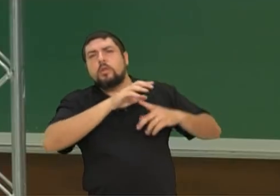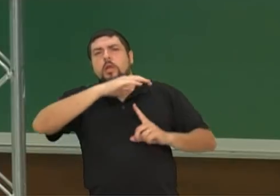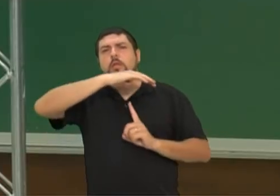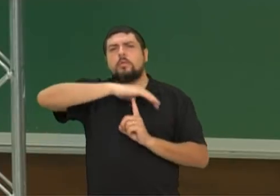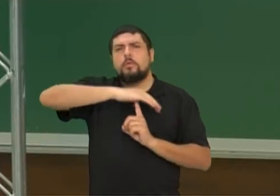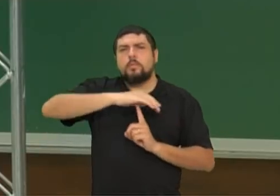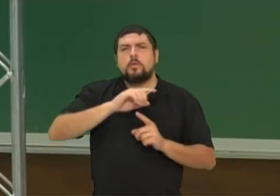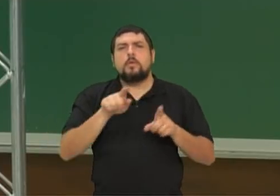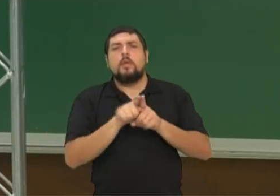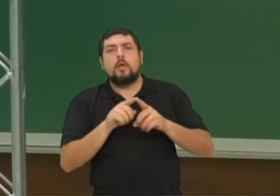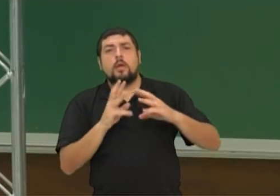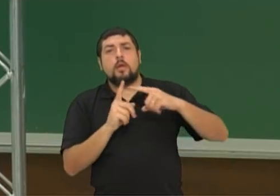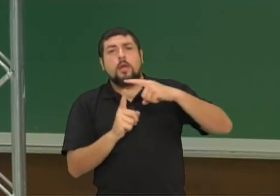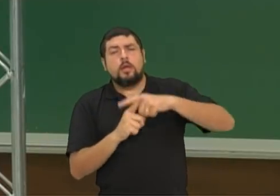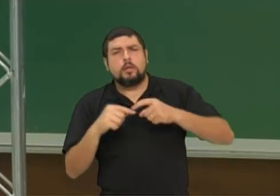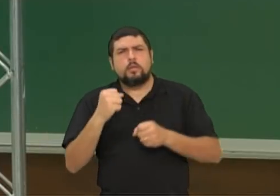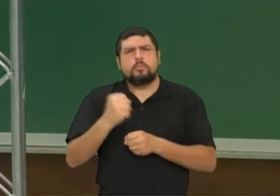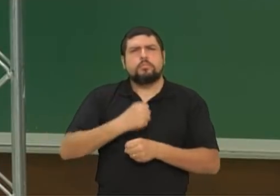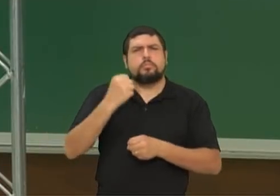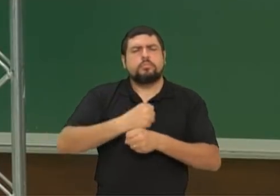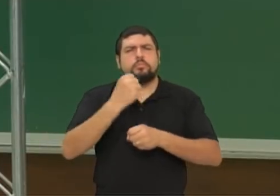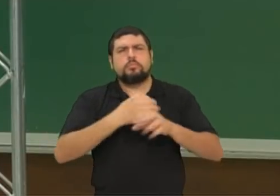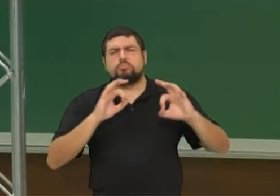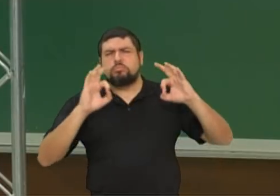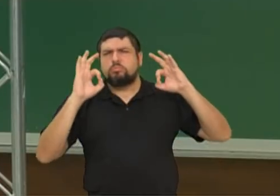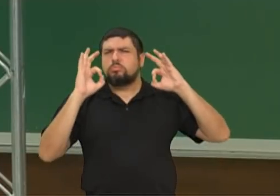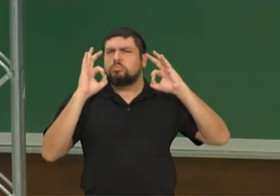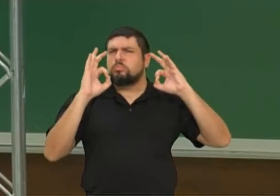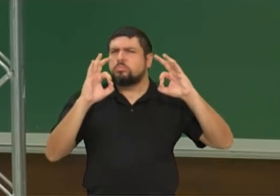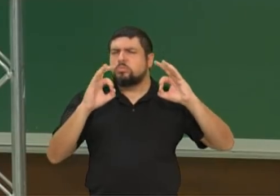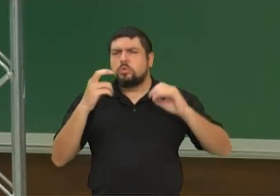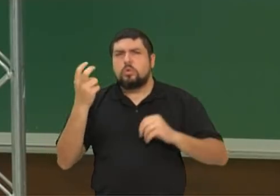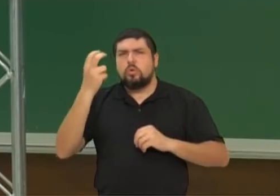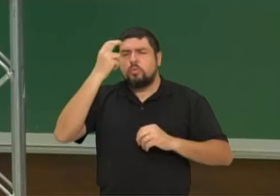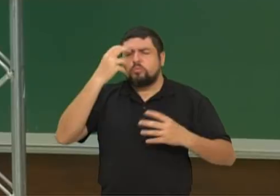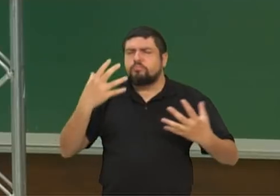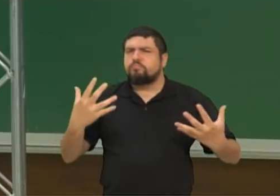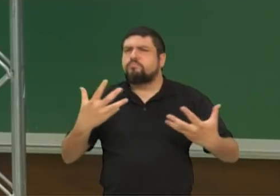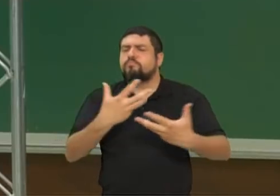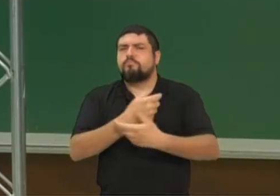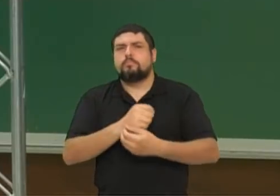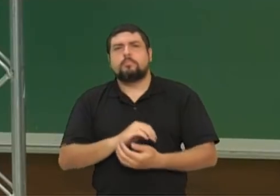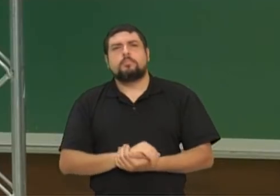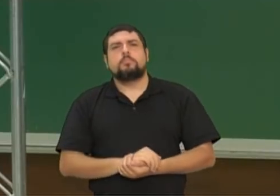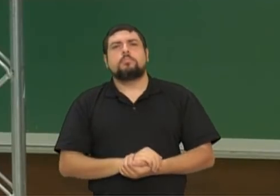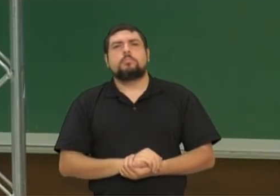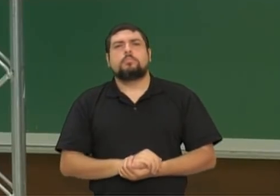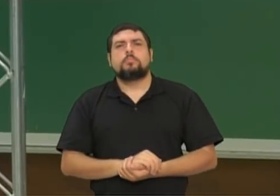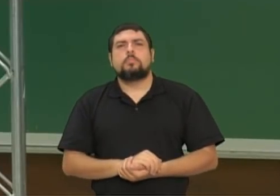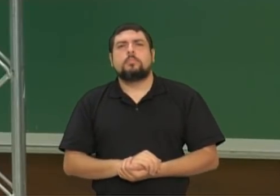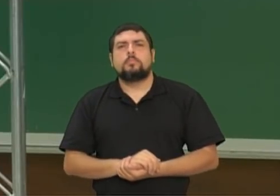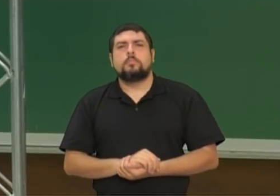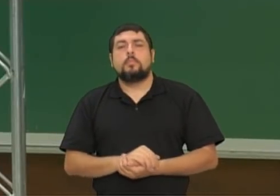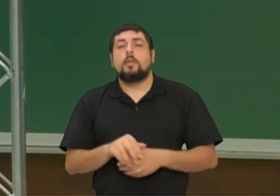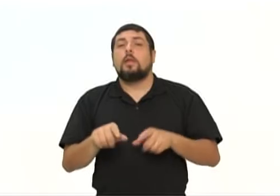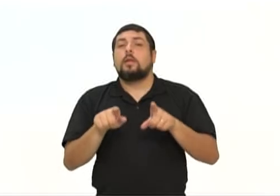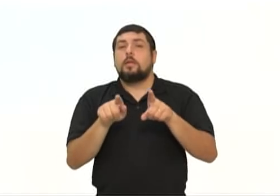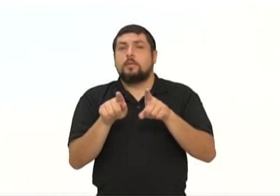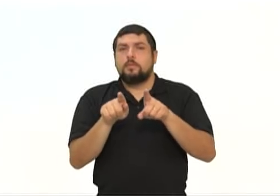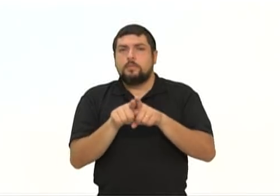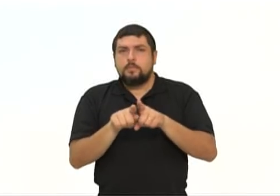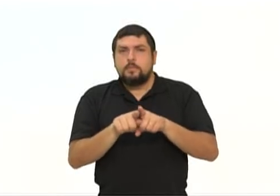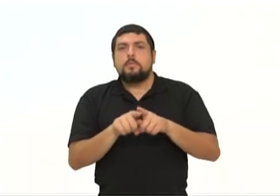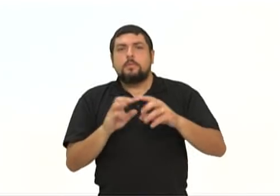riqueza arquitetônica, cultural e artística. Bem, além, então, das